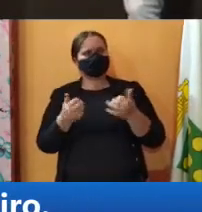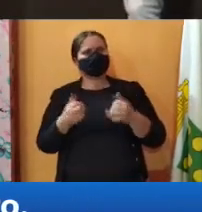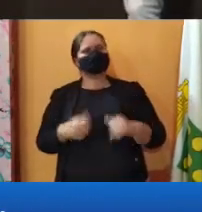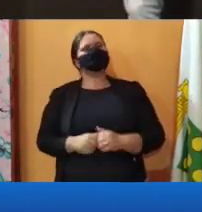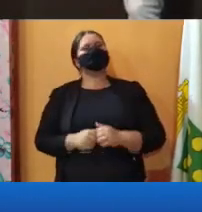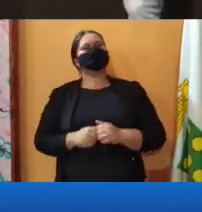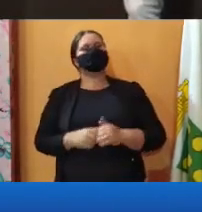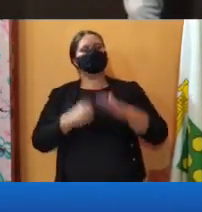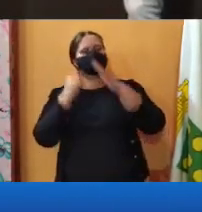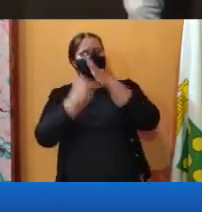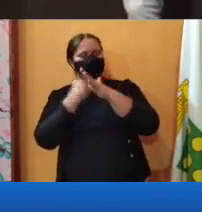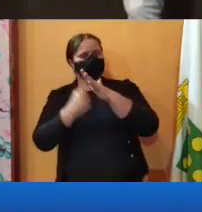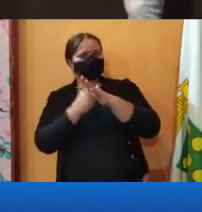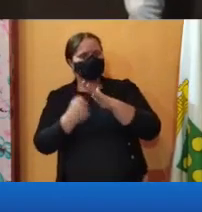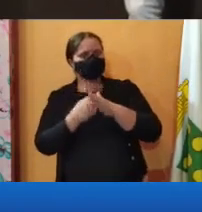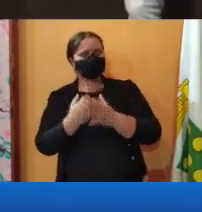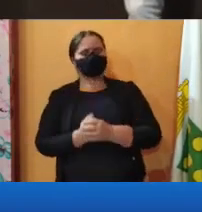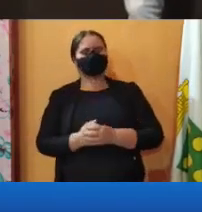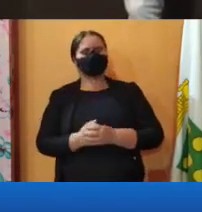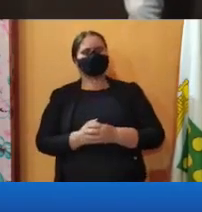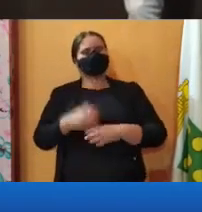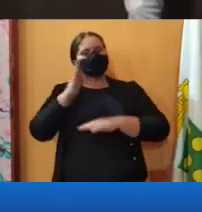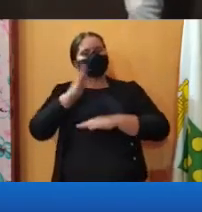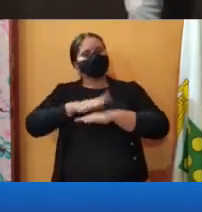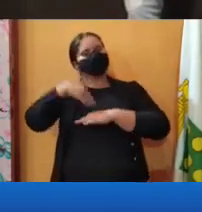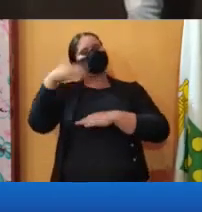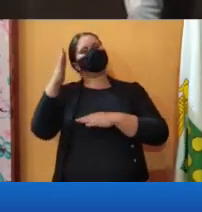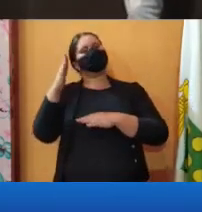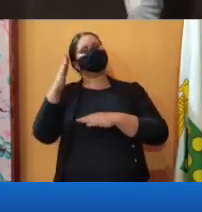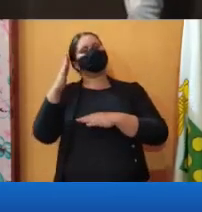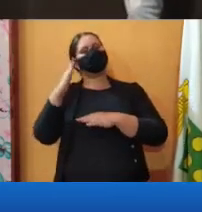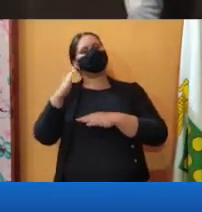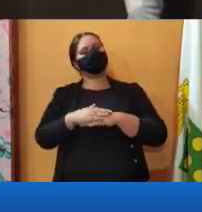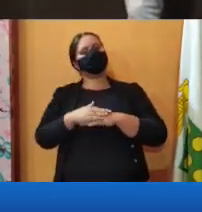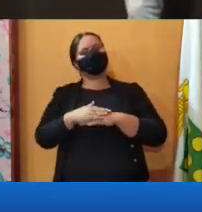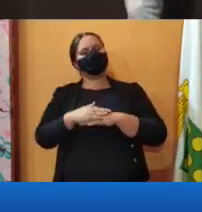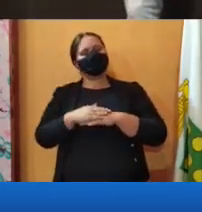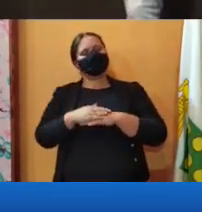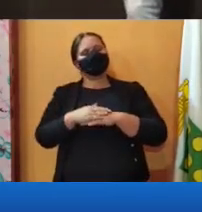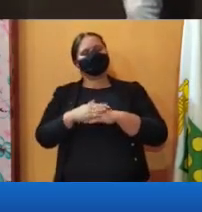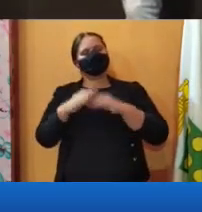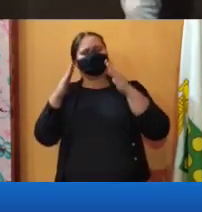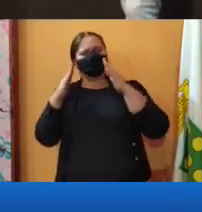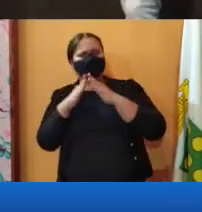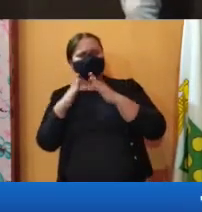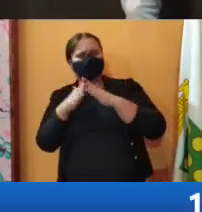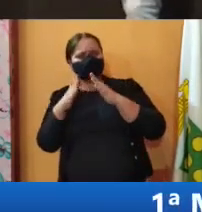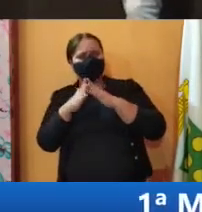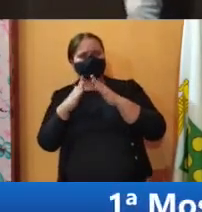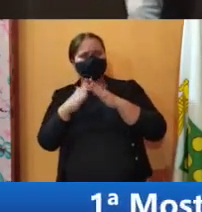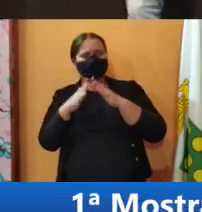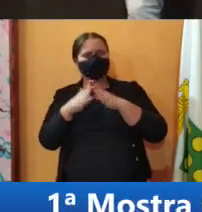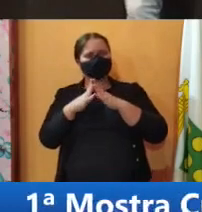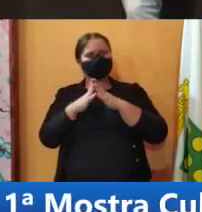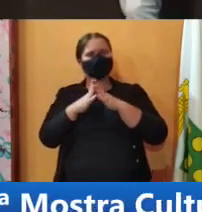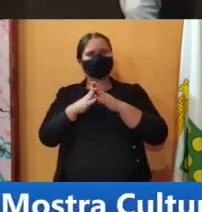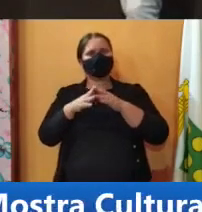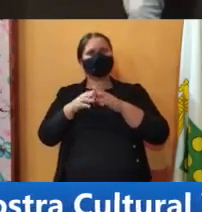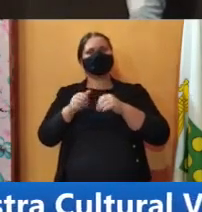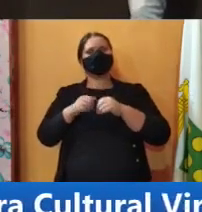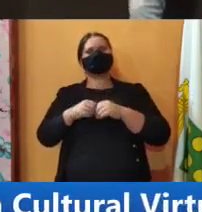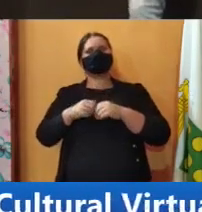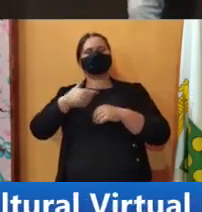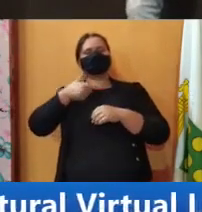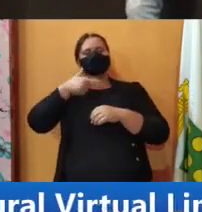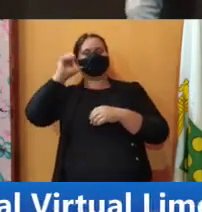pujante, Limoeiro só não está forte na fábrica de chaminés. Nós temos que construir outra alternativa,